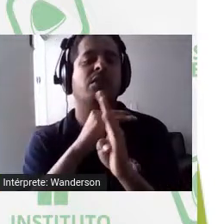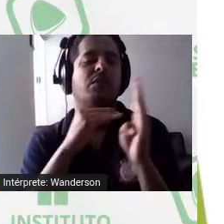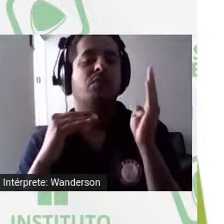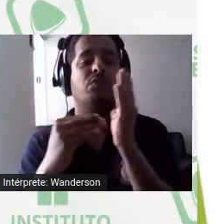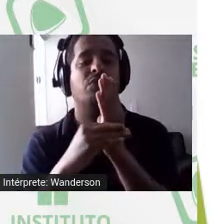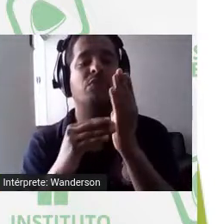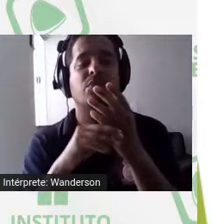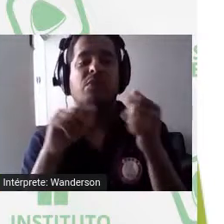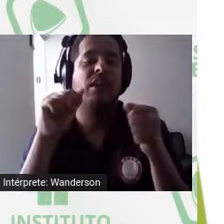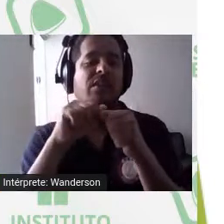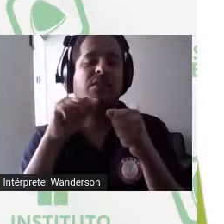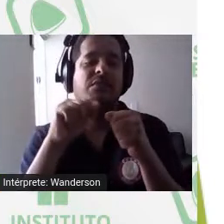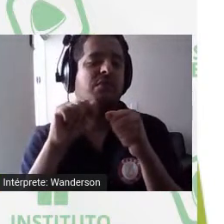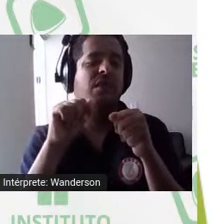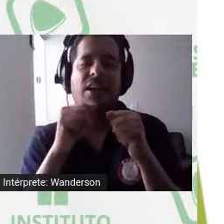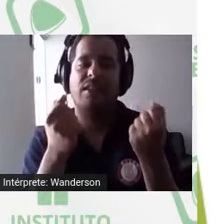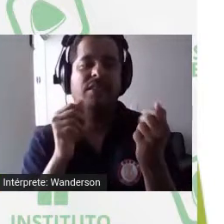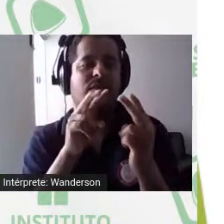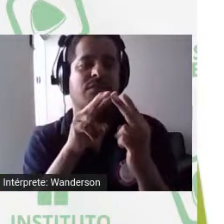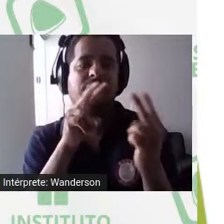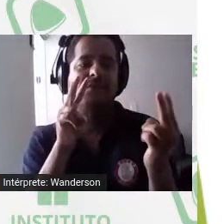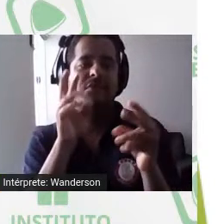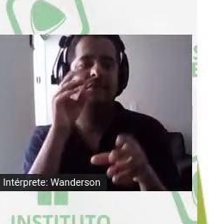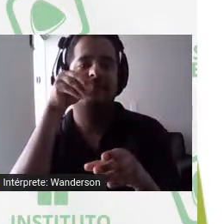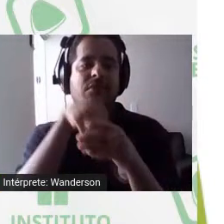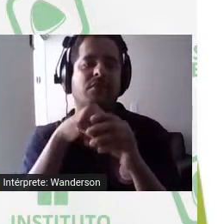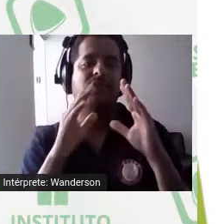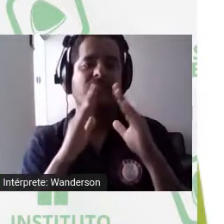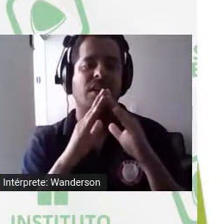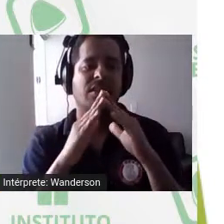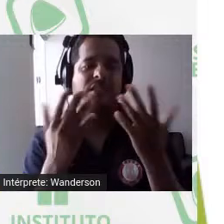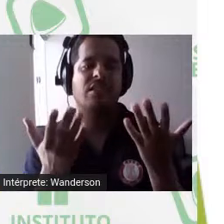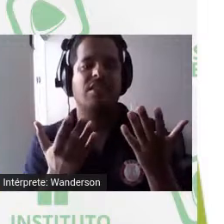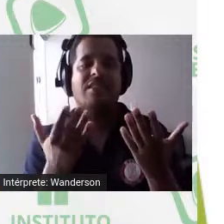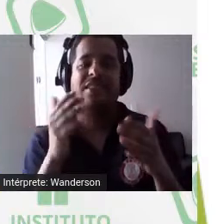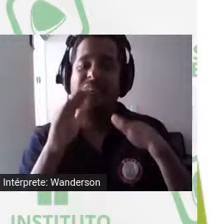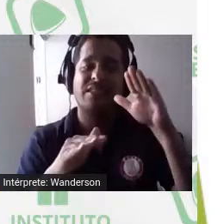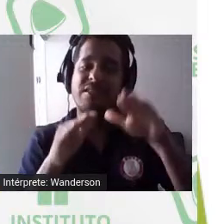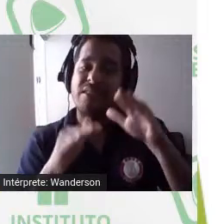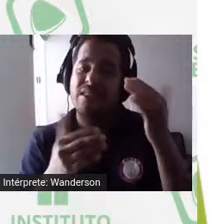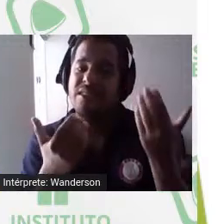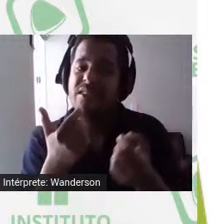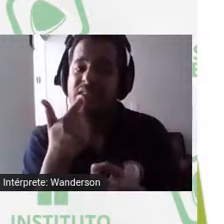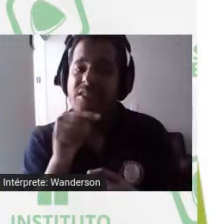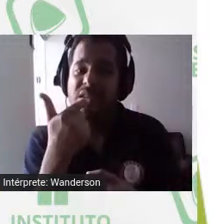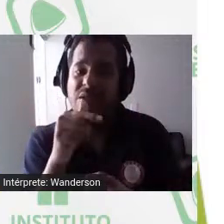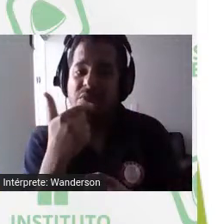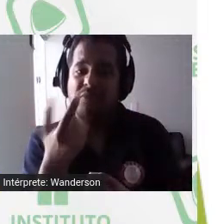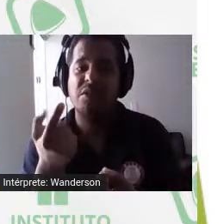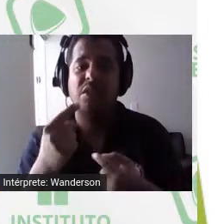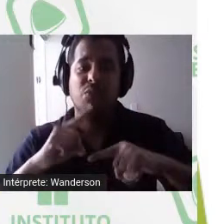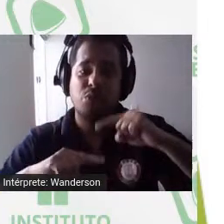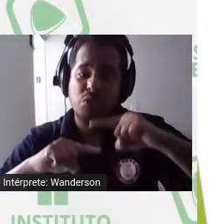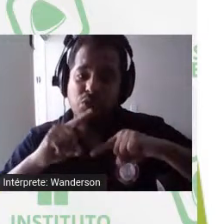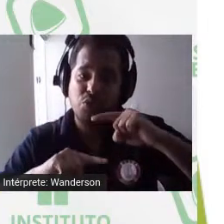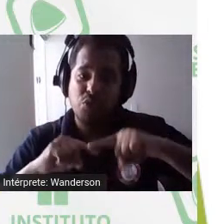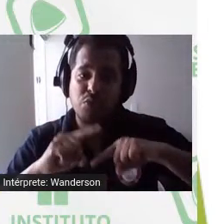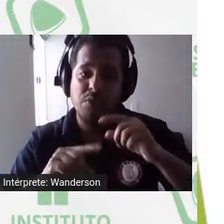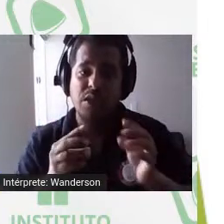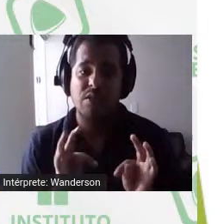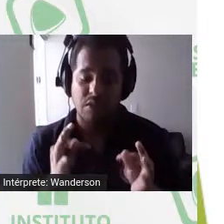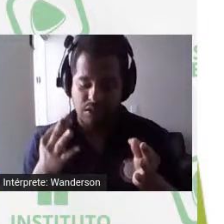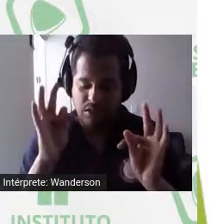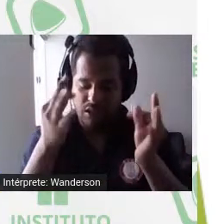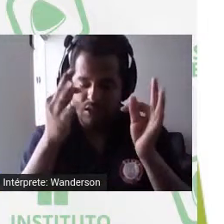remota. Então, acaba que isso, nem sempre nós vamos ter o melhor aparelho tecnológico para estarmos acompanhando as